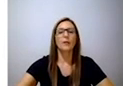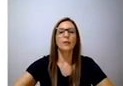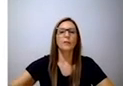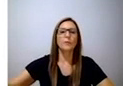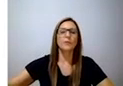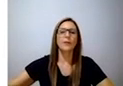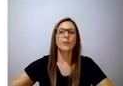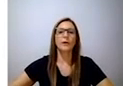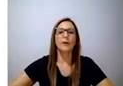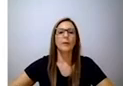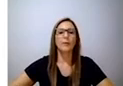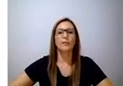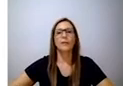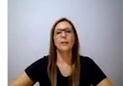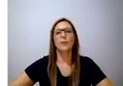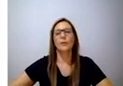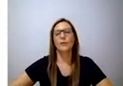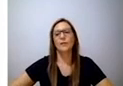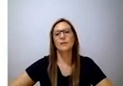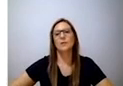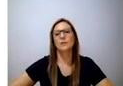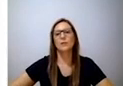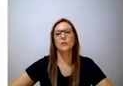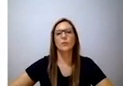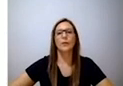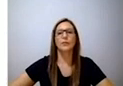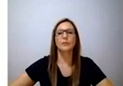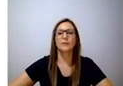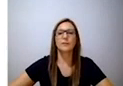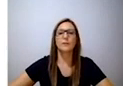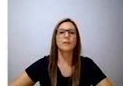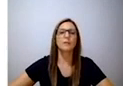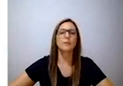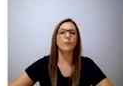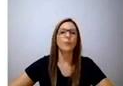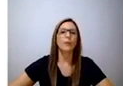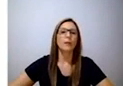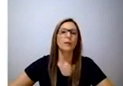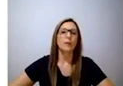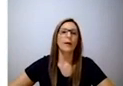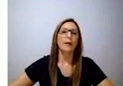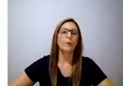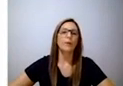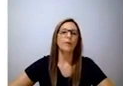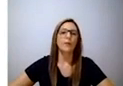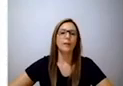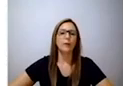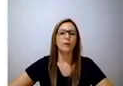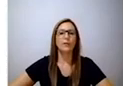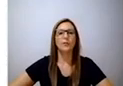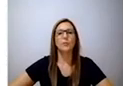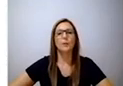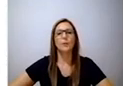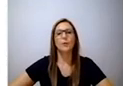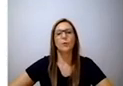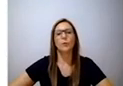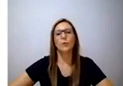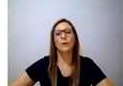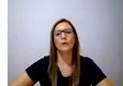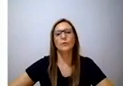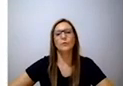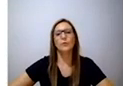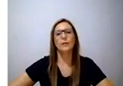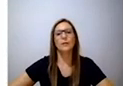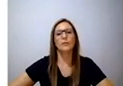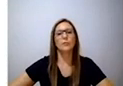Agora vamos falar do HPV, que é uma infecção sexualmente transmissível. Então, HPV, que é o vírus papiloma humano,